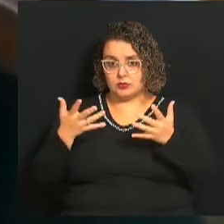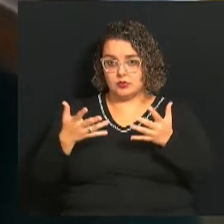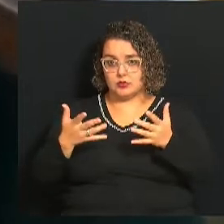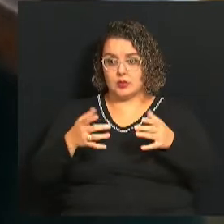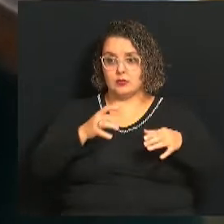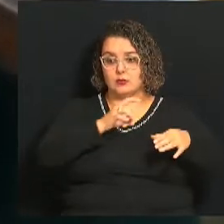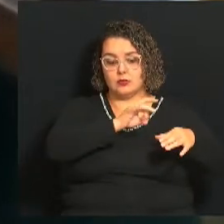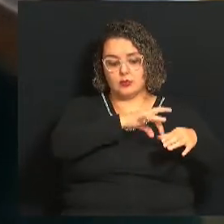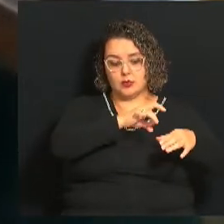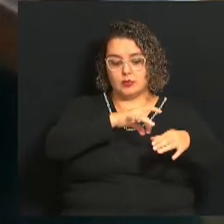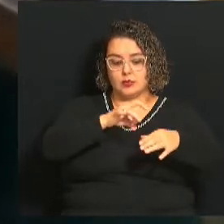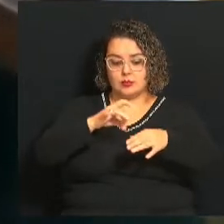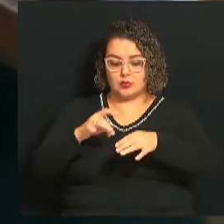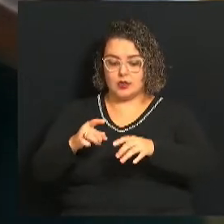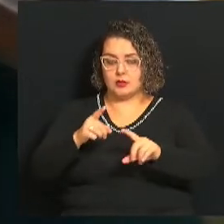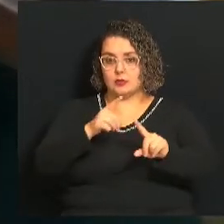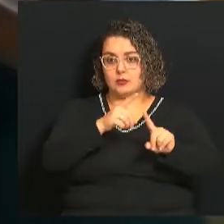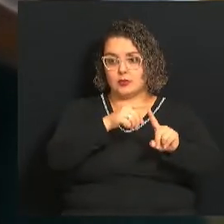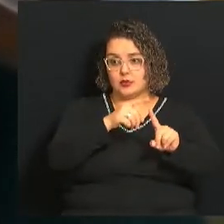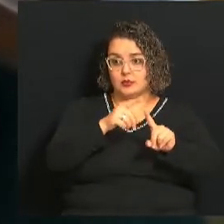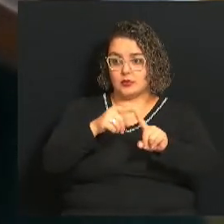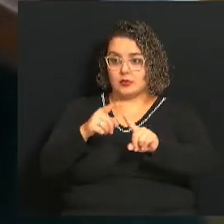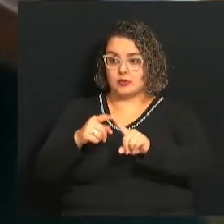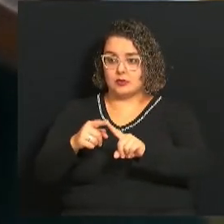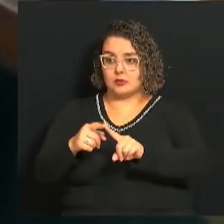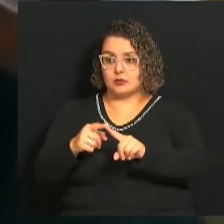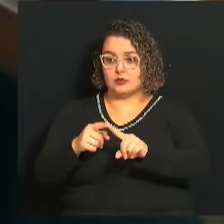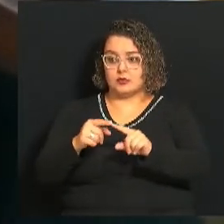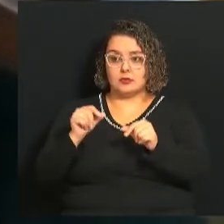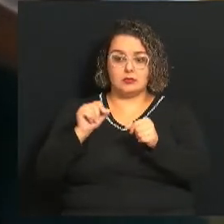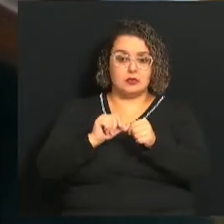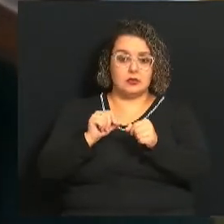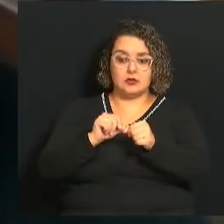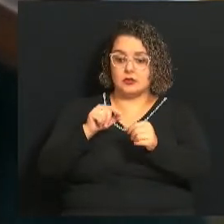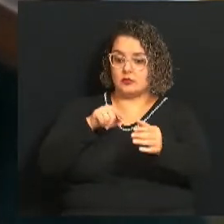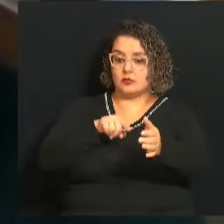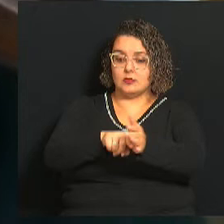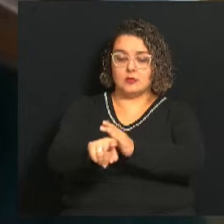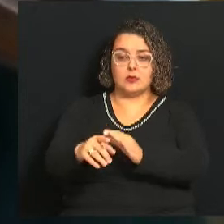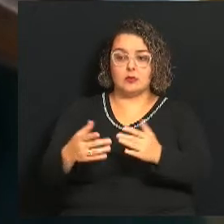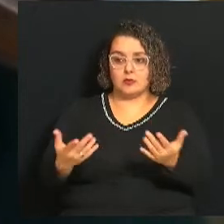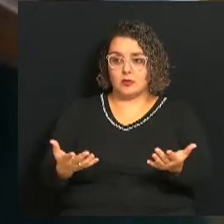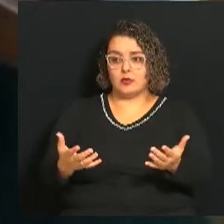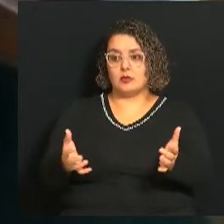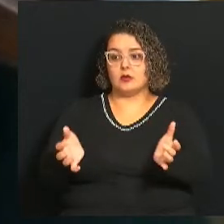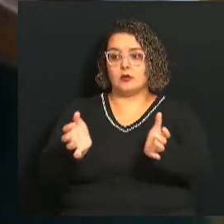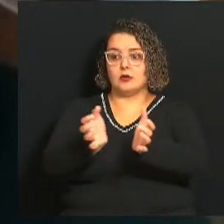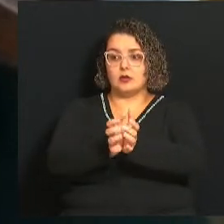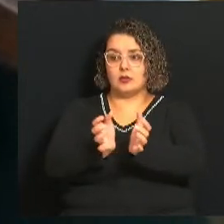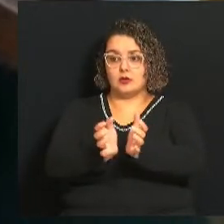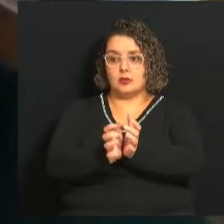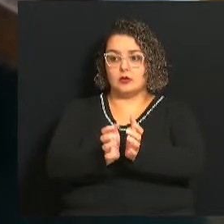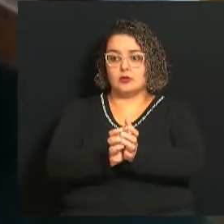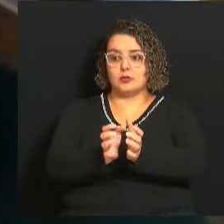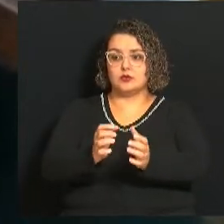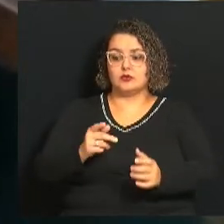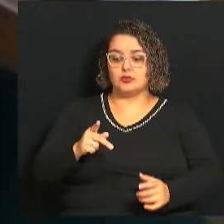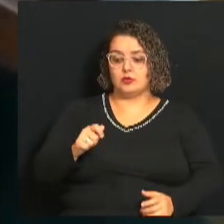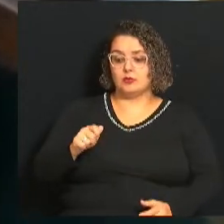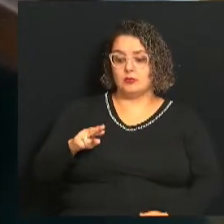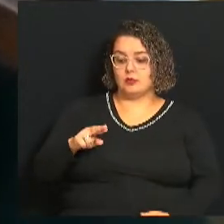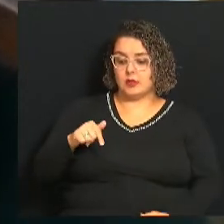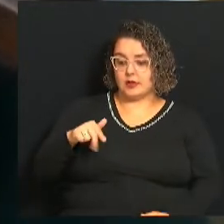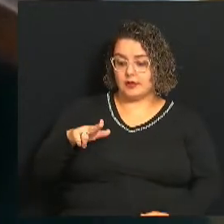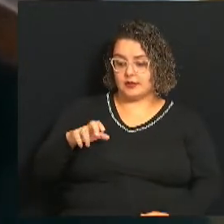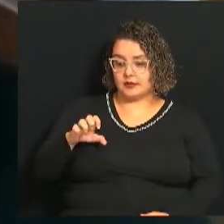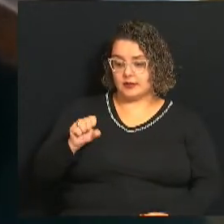plantar espécies sem fazer uma consulta ao Departamento de Parques e Jardins para se